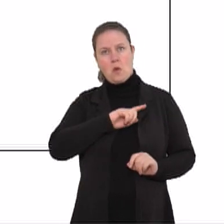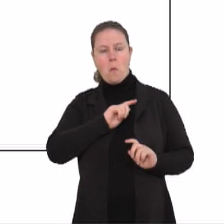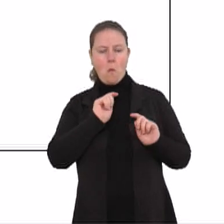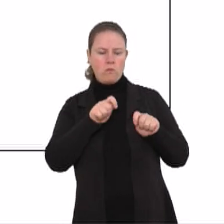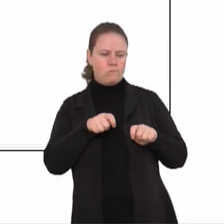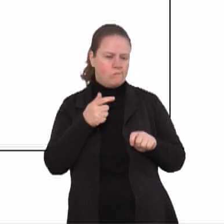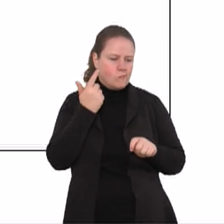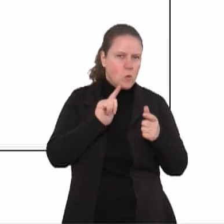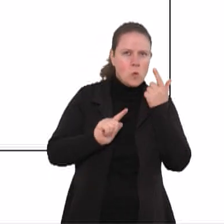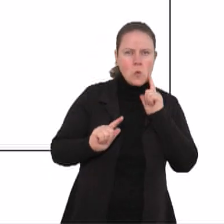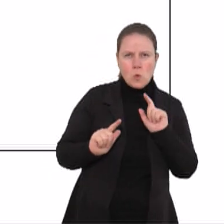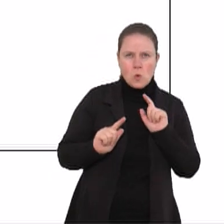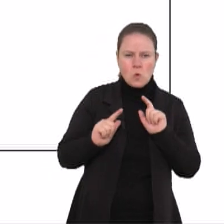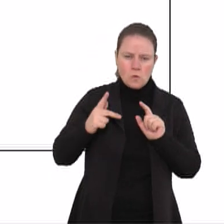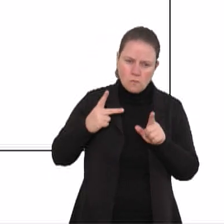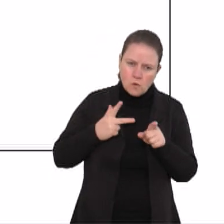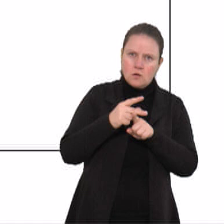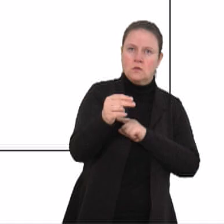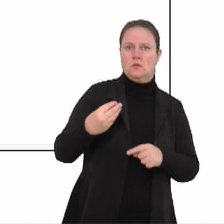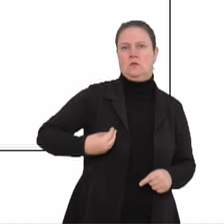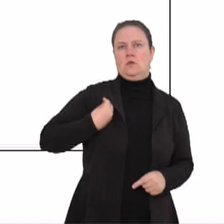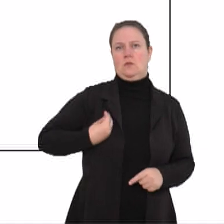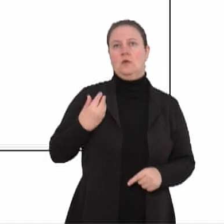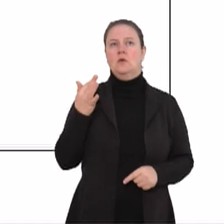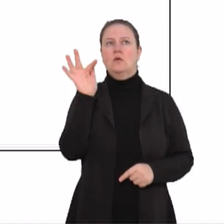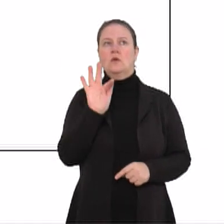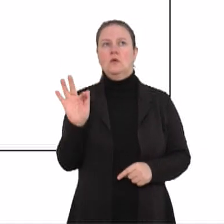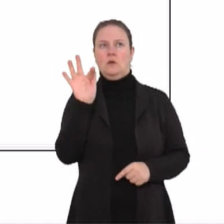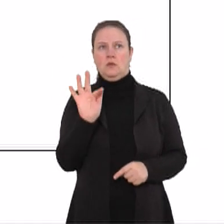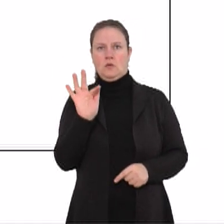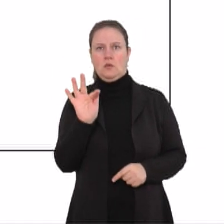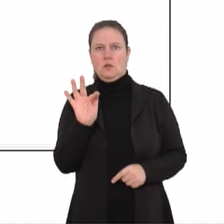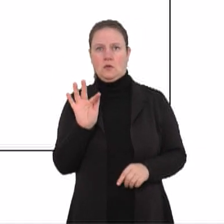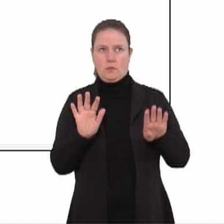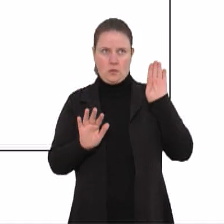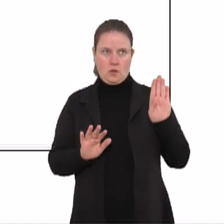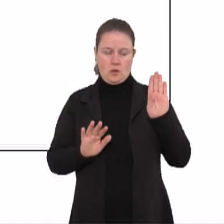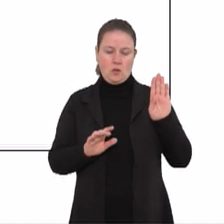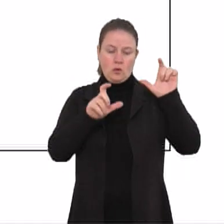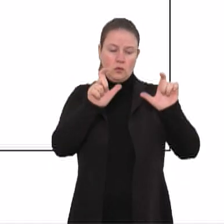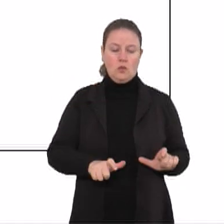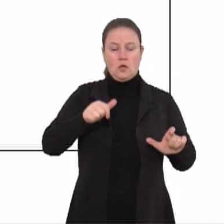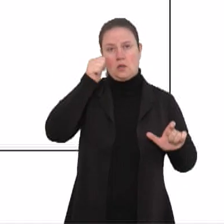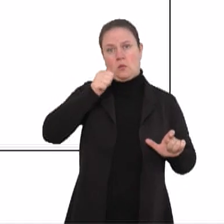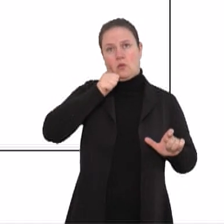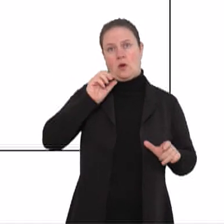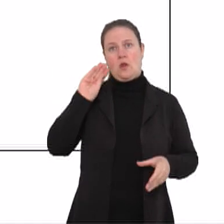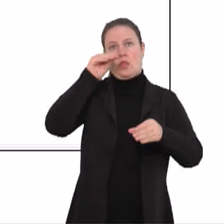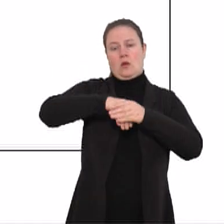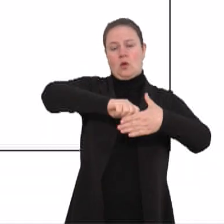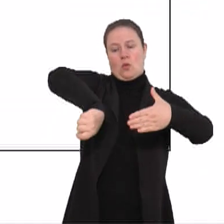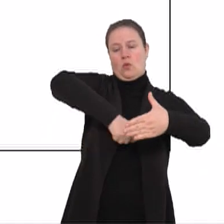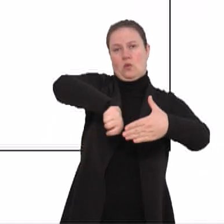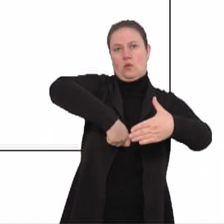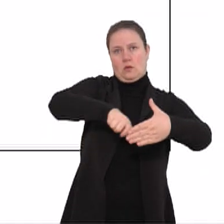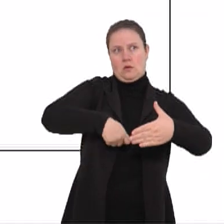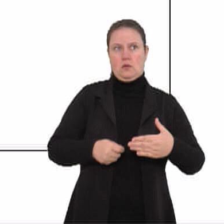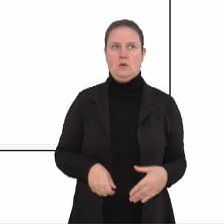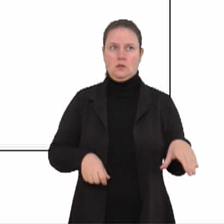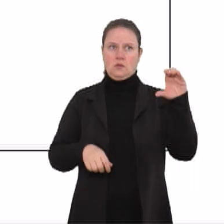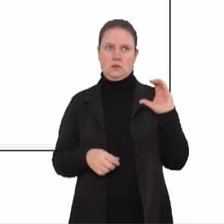precisa fazer faculdade. Lugar de mulher é na cozinha. Todo adulto sabe ser